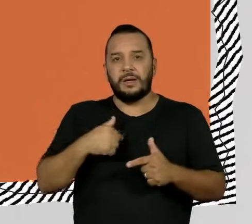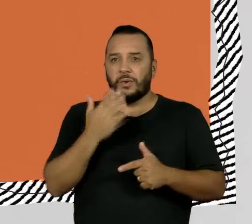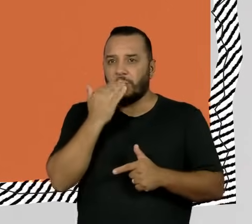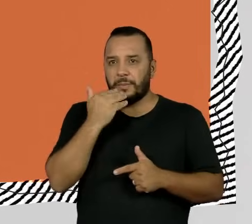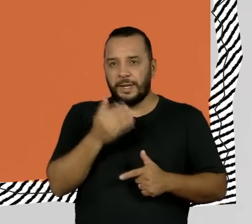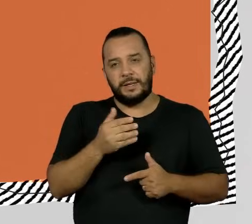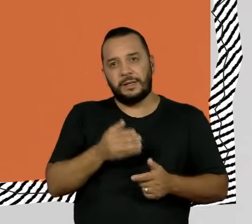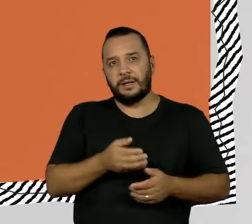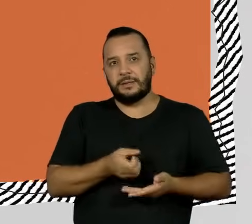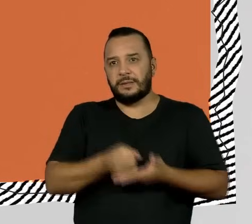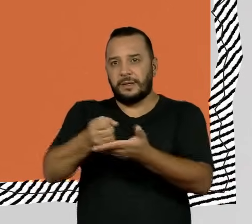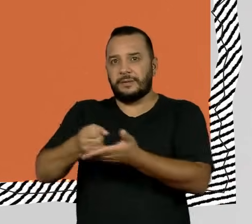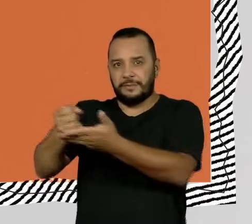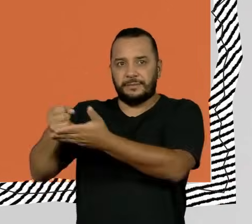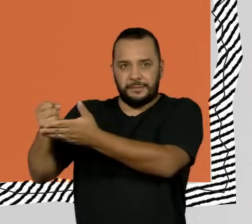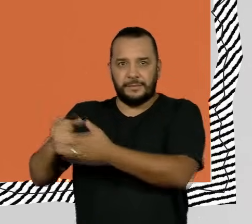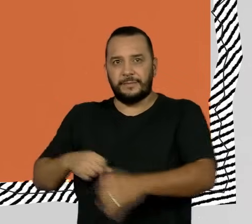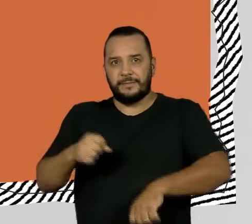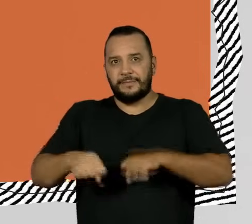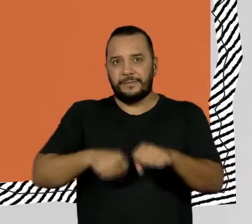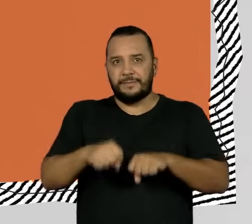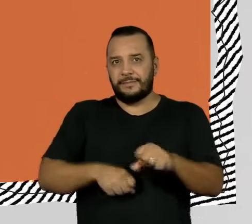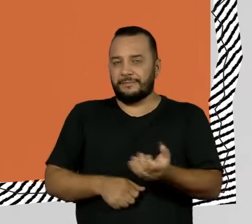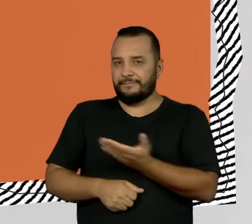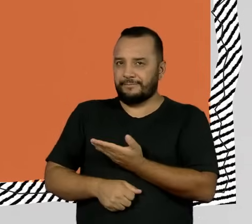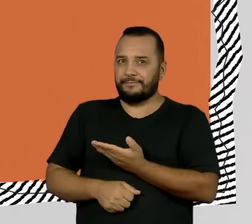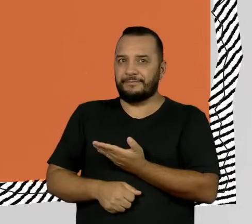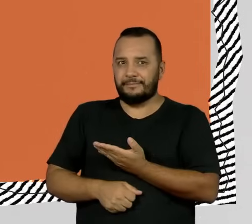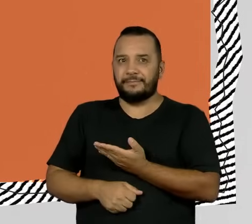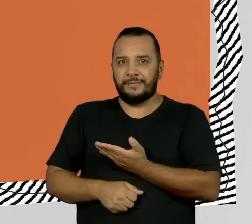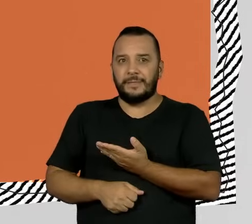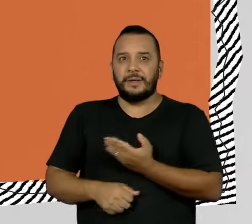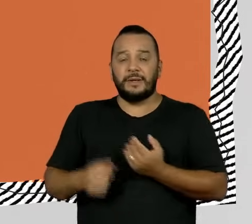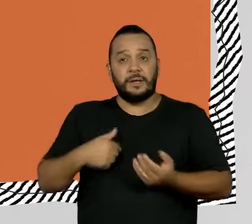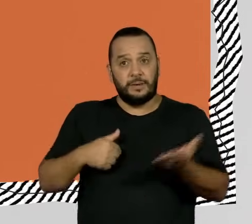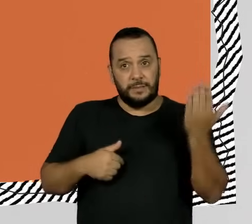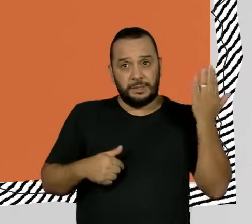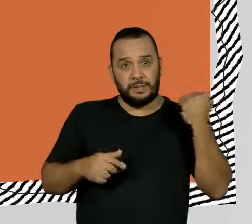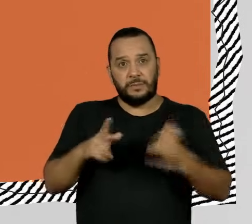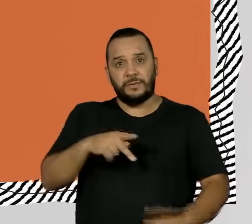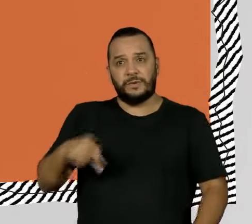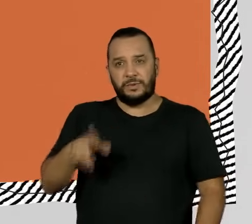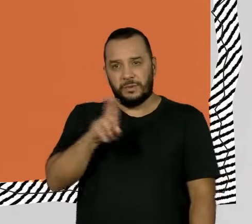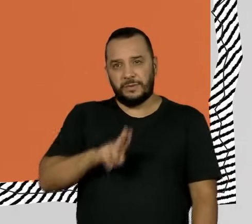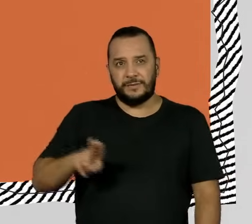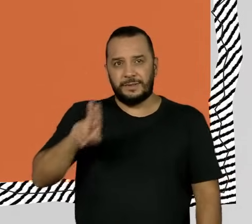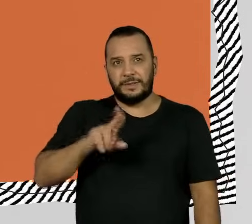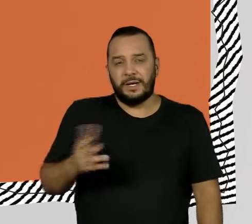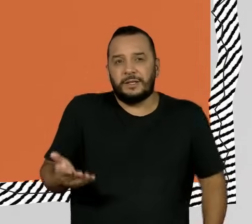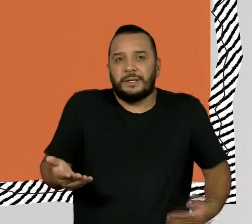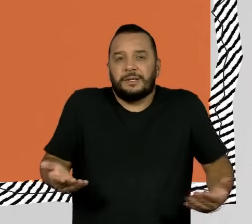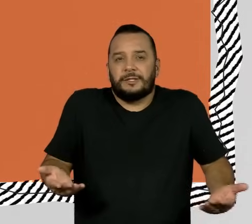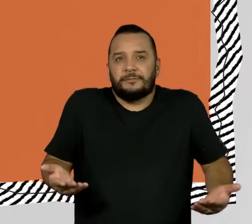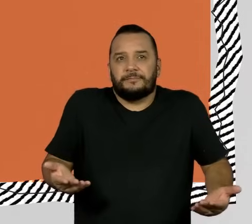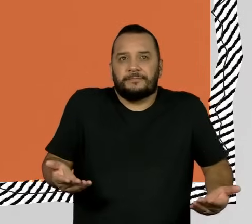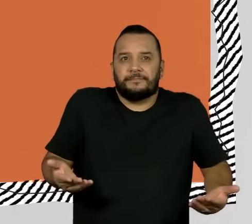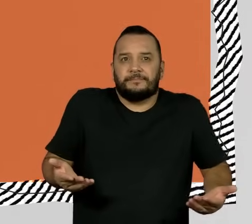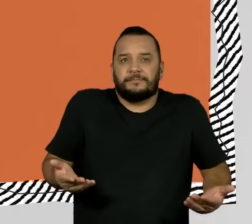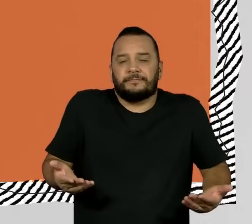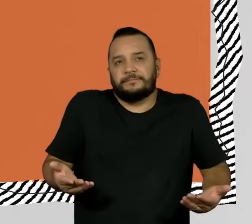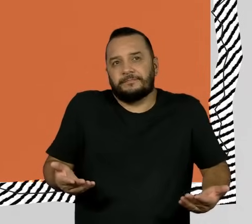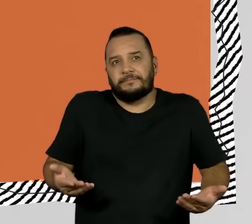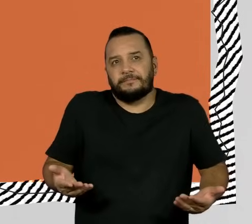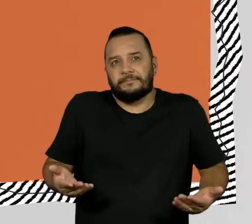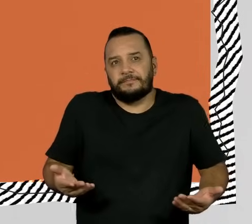comida, de bicicleta. Olha a bicicleta aqui, ó. Eu era professor universitário e tive